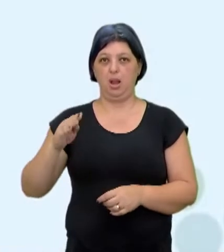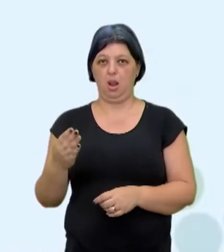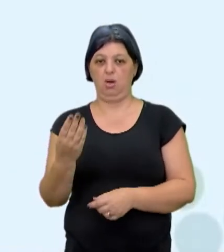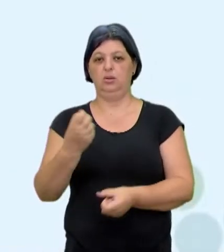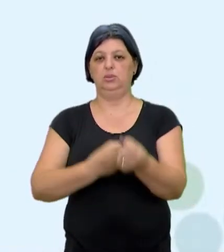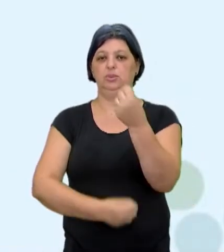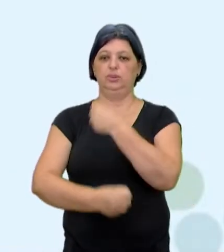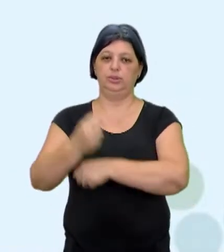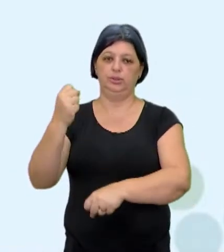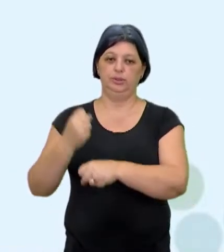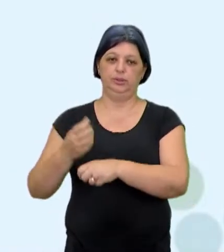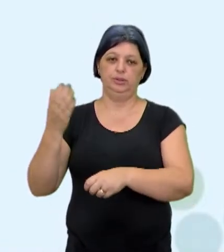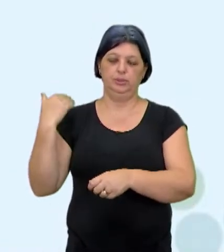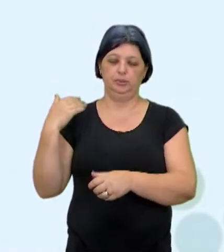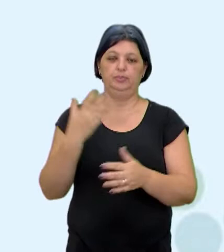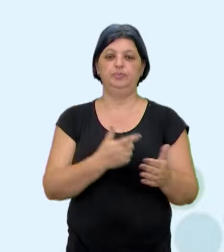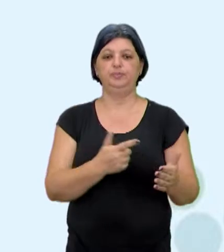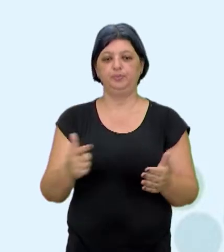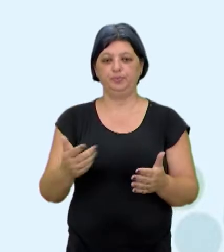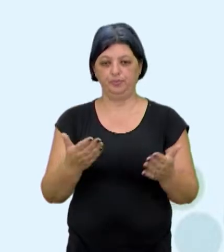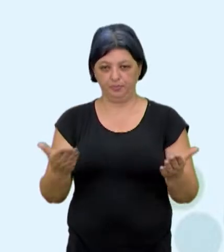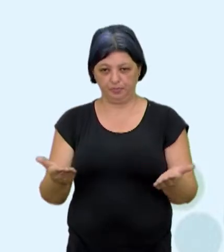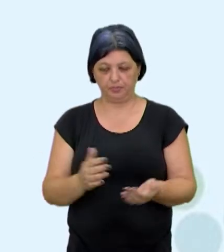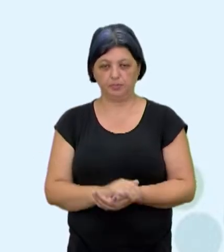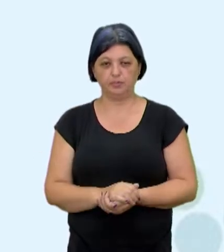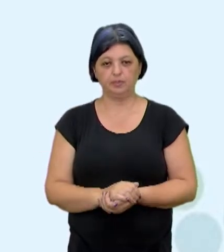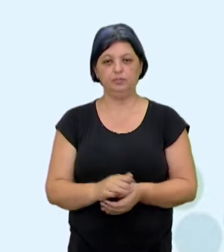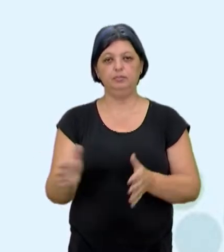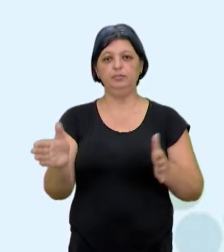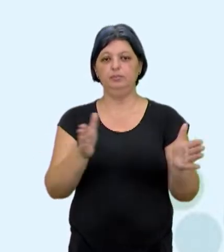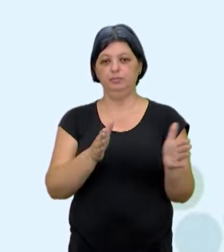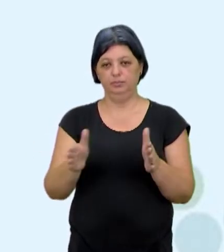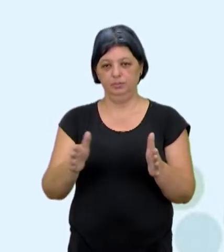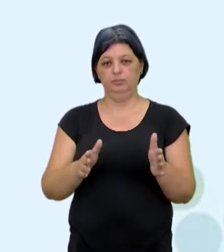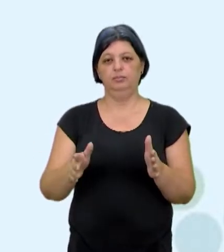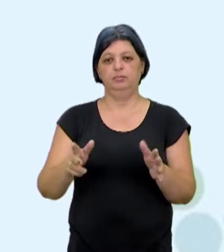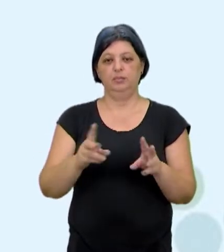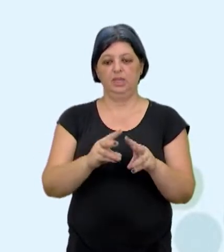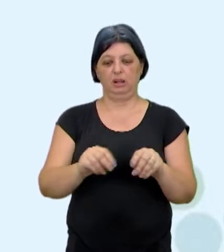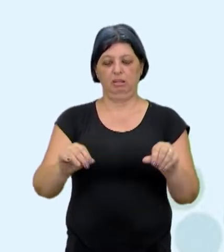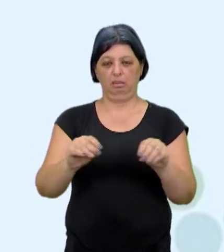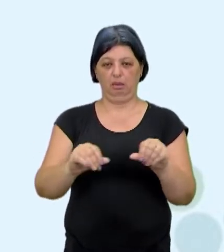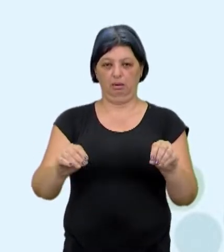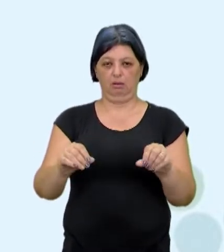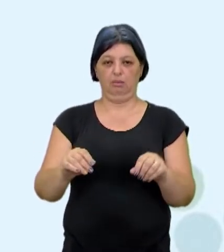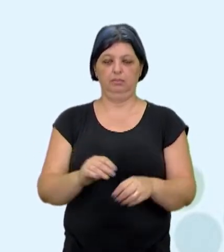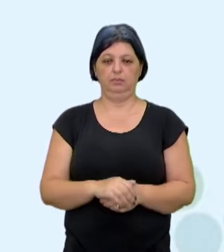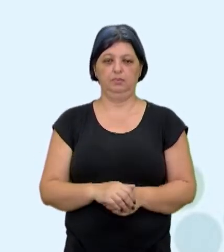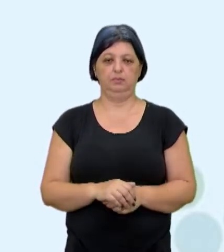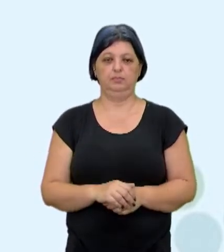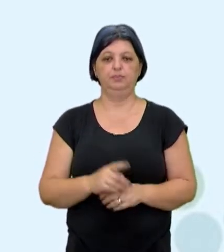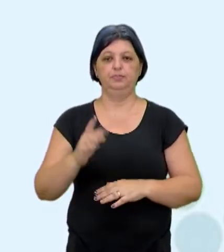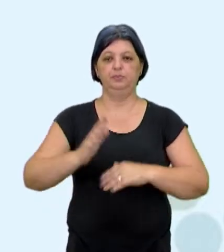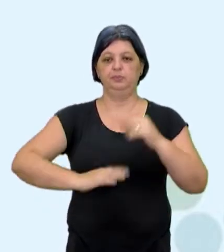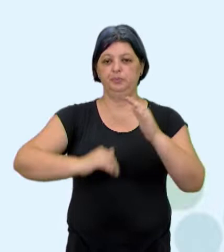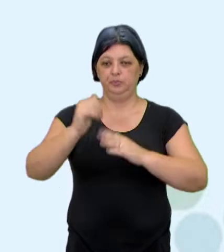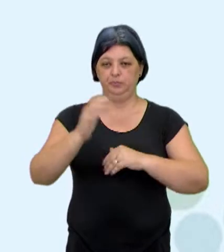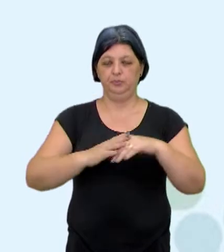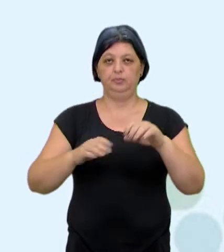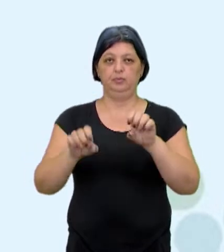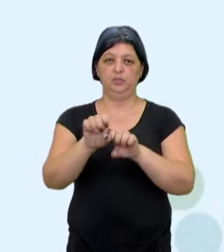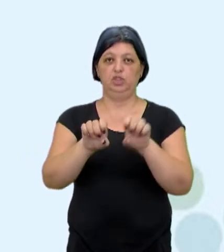de novo aí a apresentação, né? O tempo geológico da Terra. E aí nós temos aí as habilidades dos